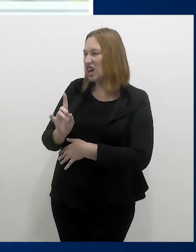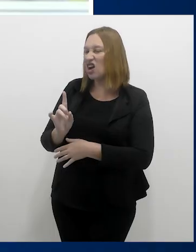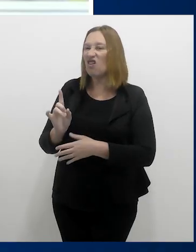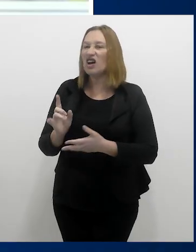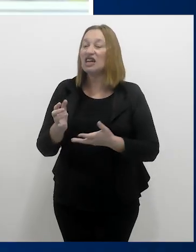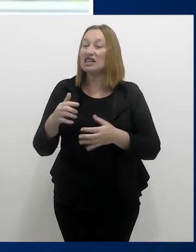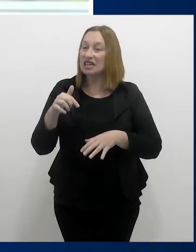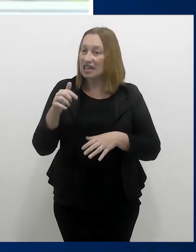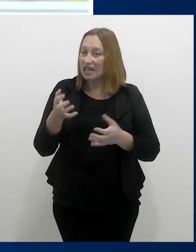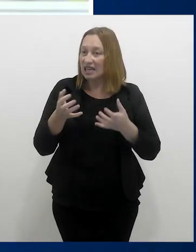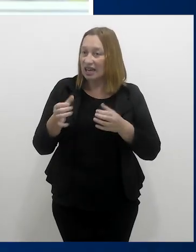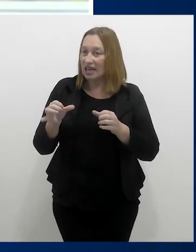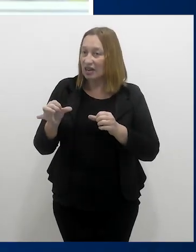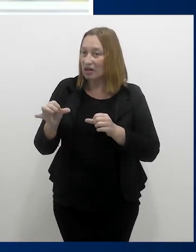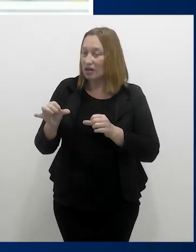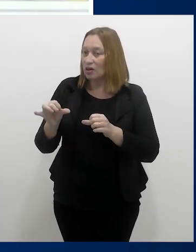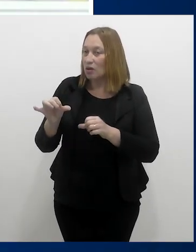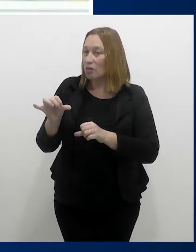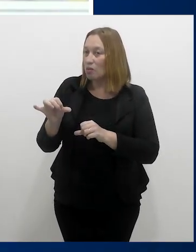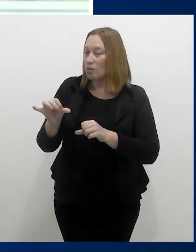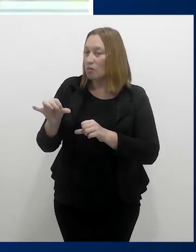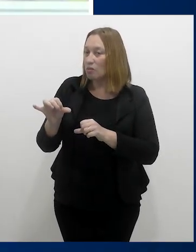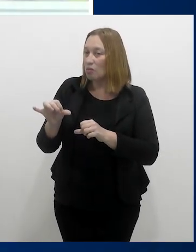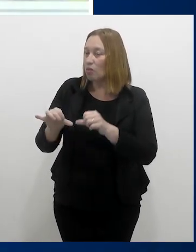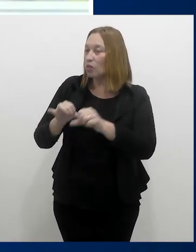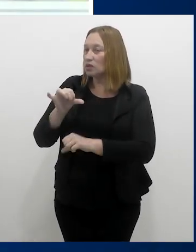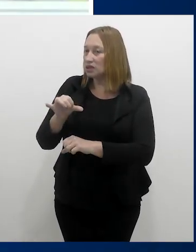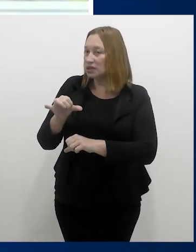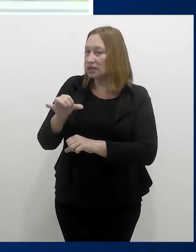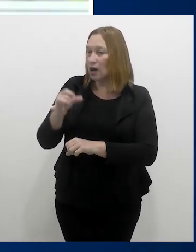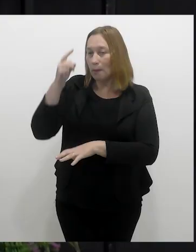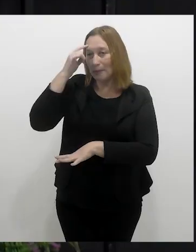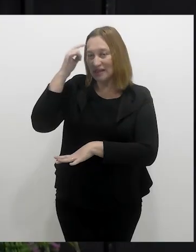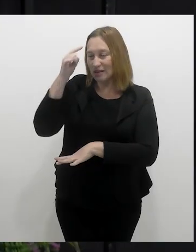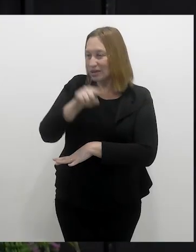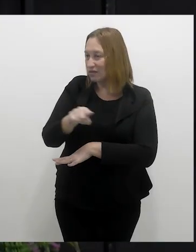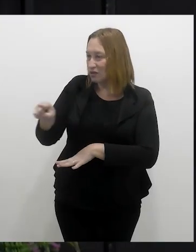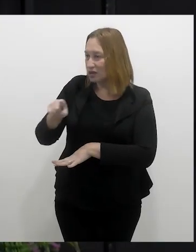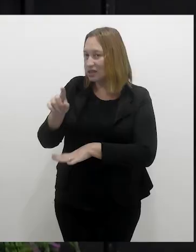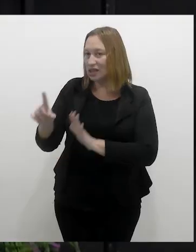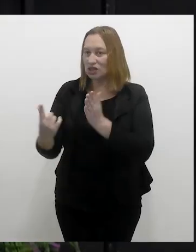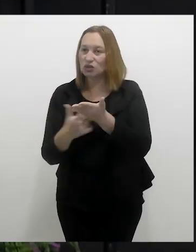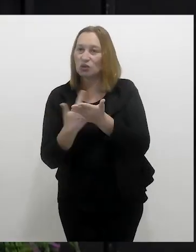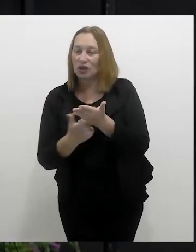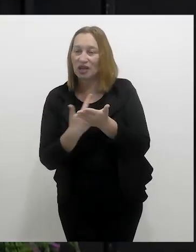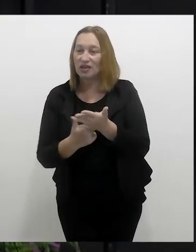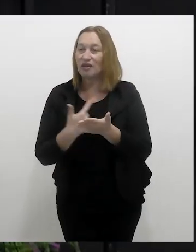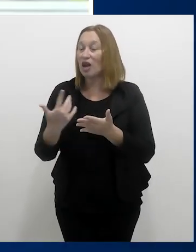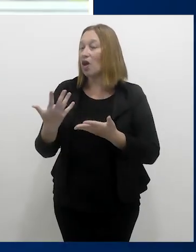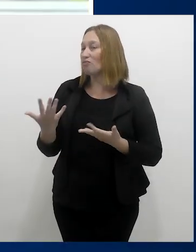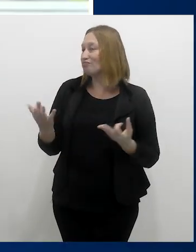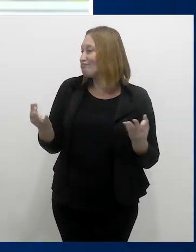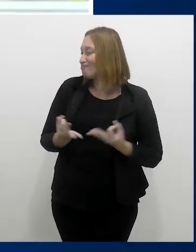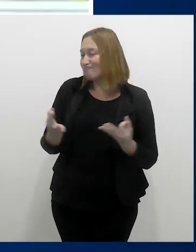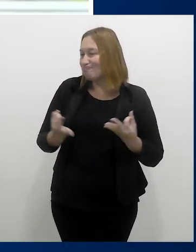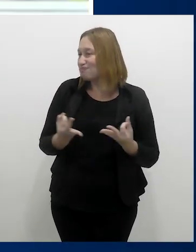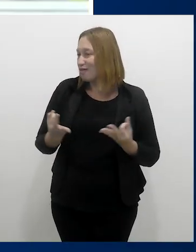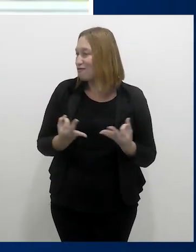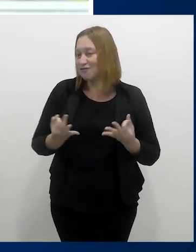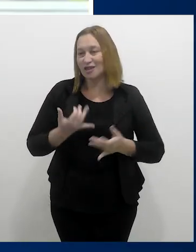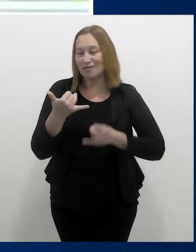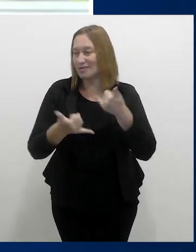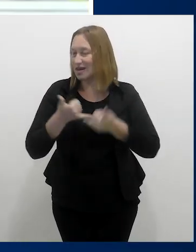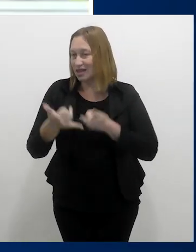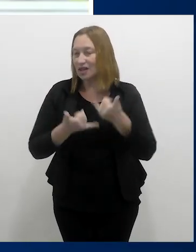a gente está aqui para converter vocês aos livros, sabe? Aí eu achei uma brincadeira ótima, porque é